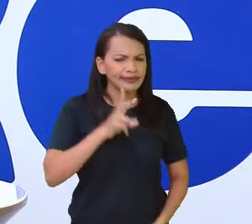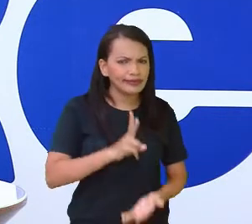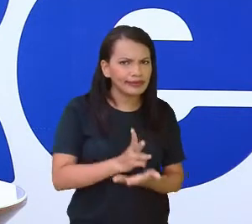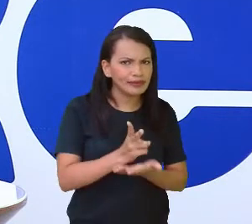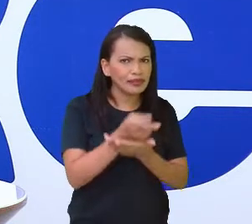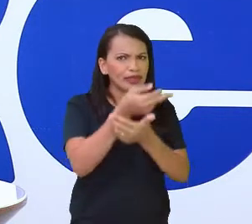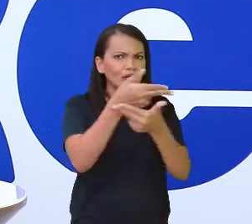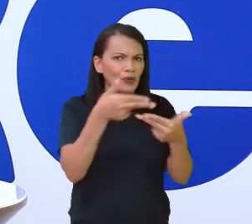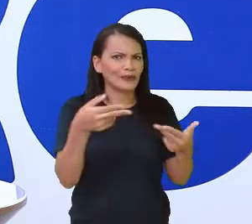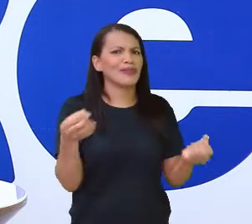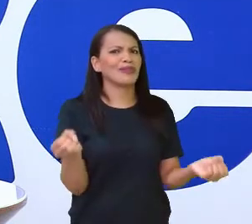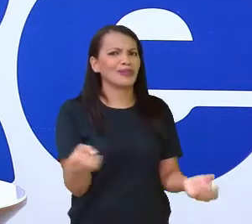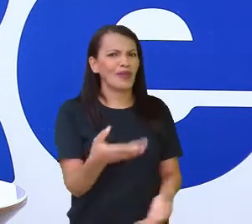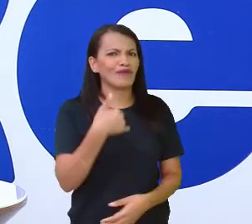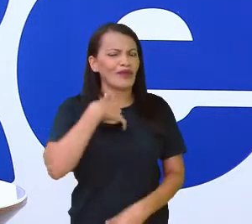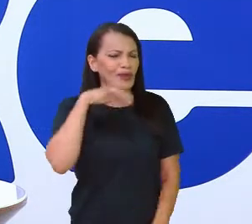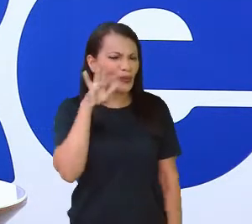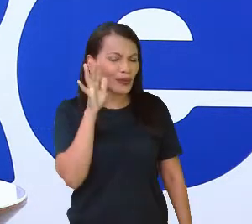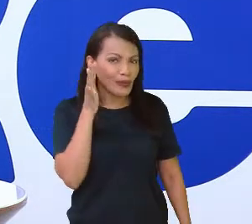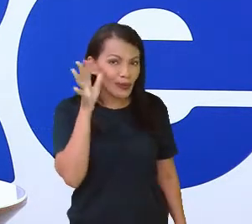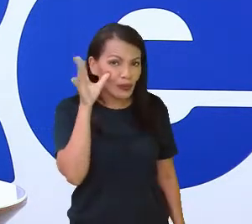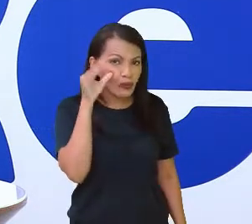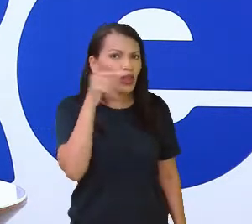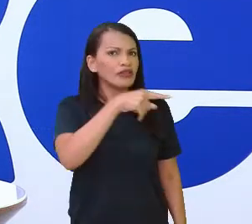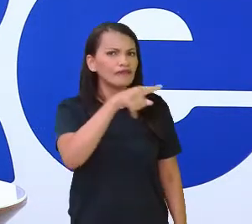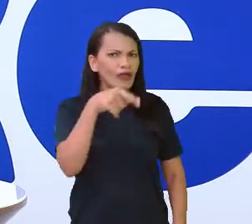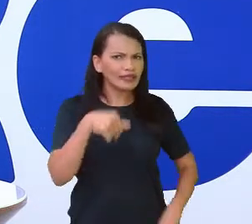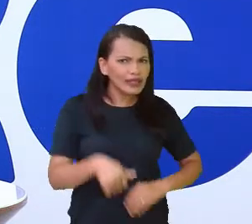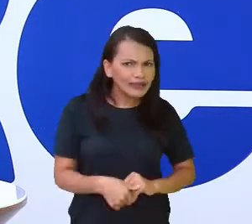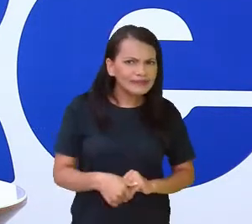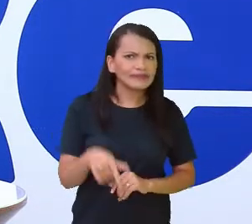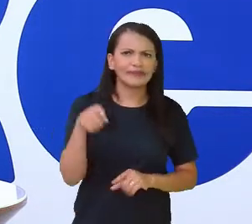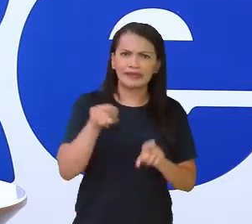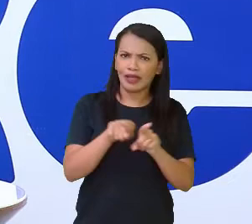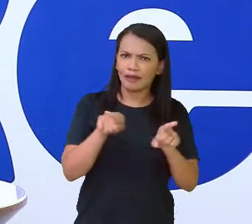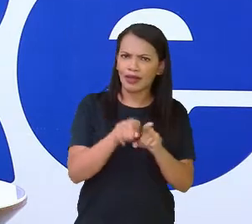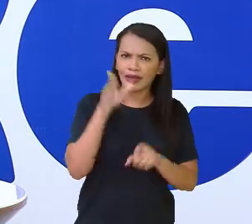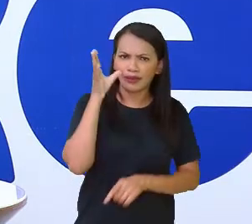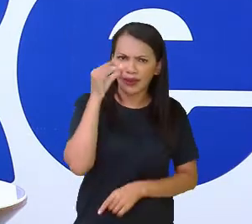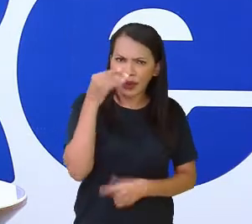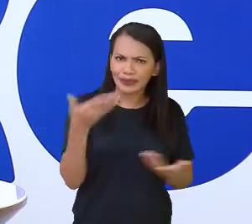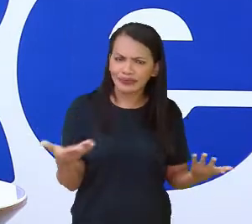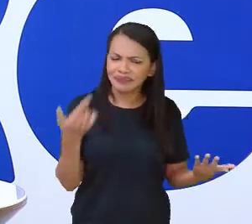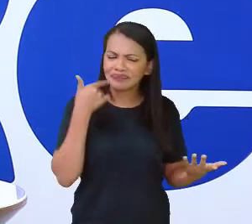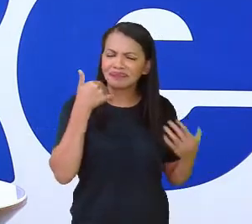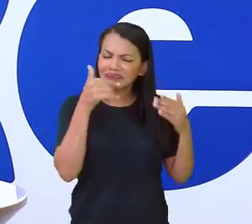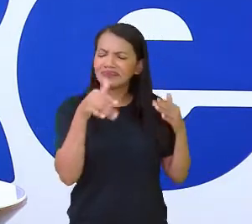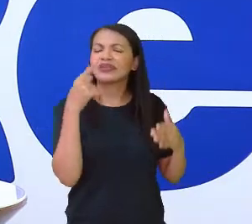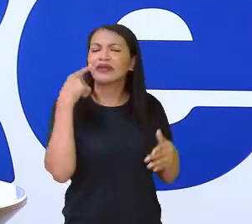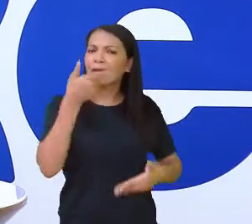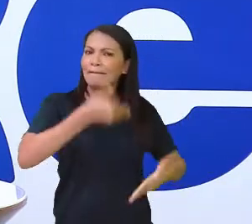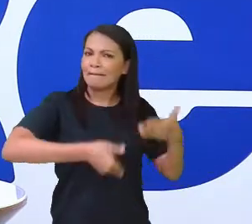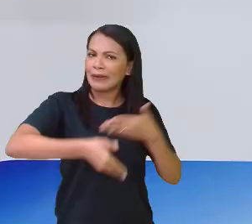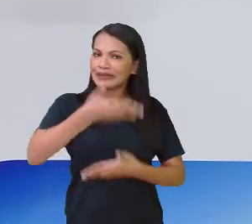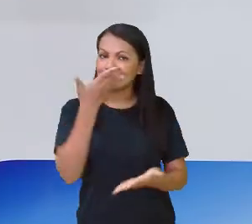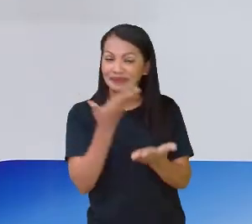traz uma coisinha nova, né? Eu tô curiosa, e você? Estão curiosos também? Fica com a gente,